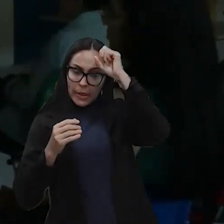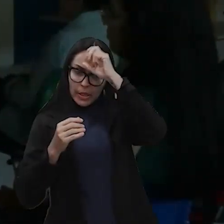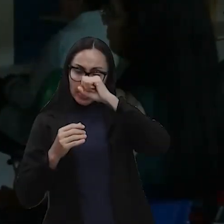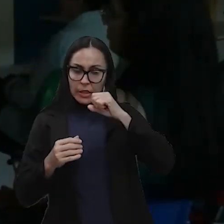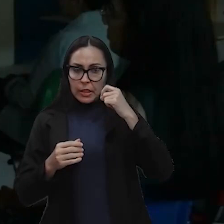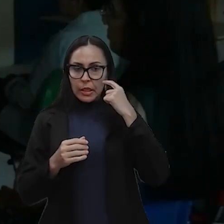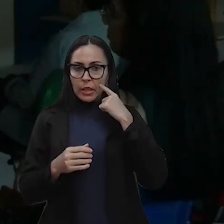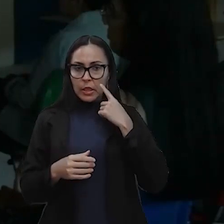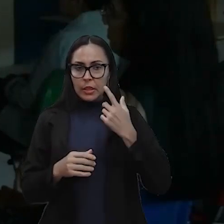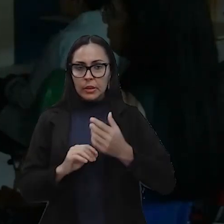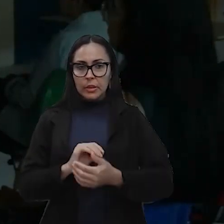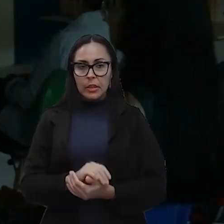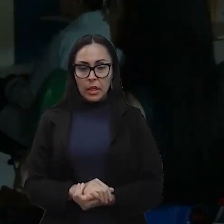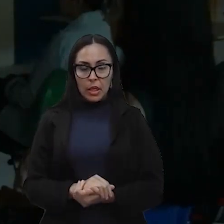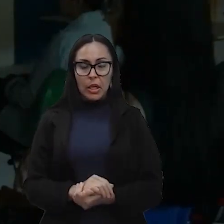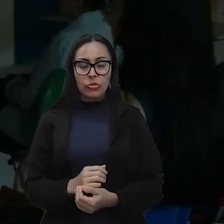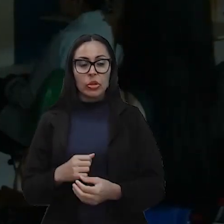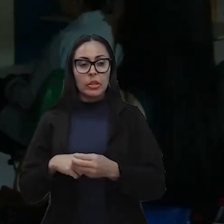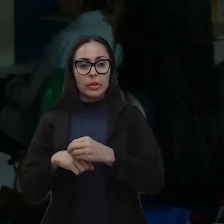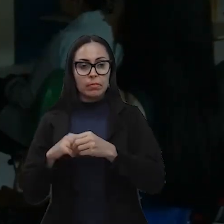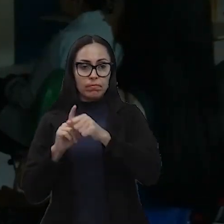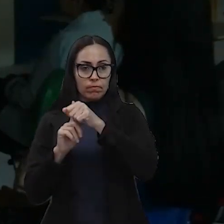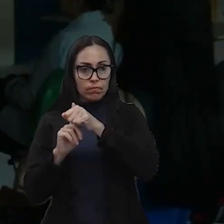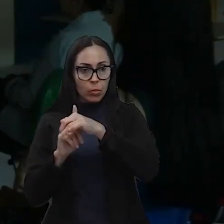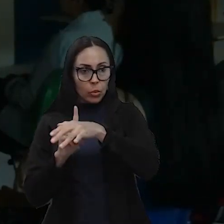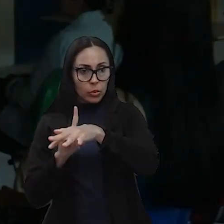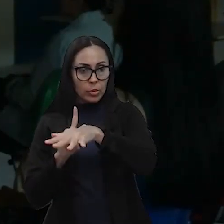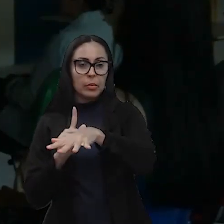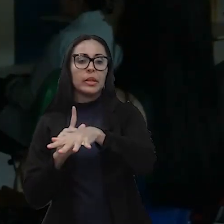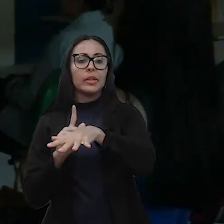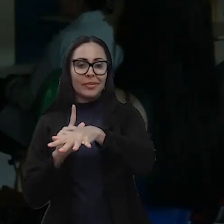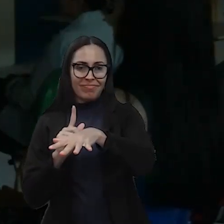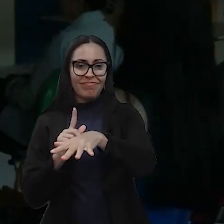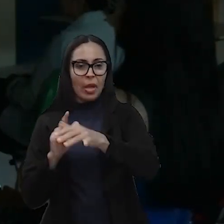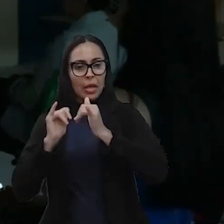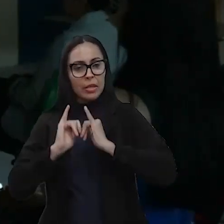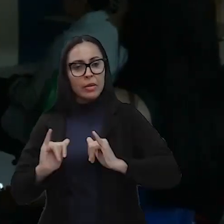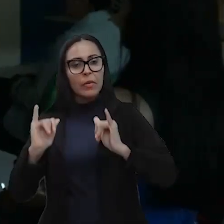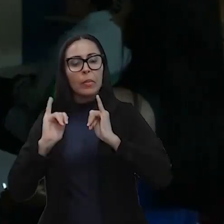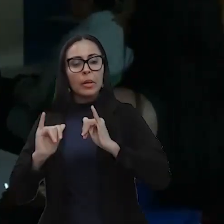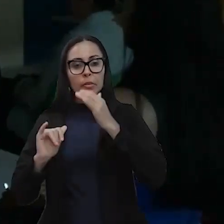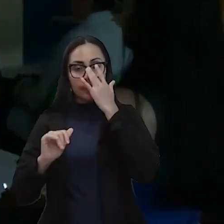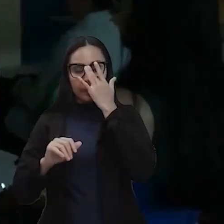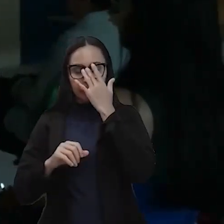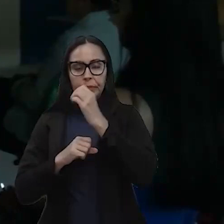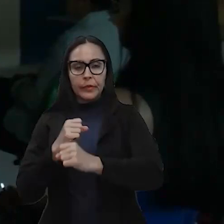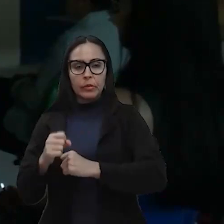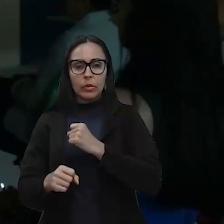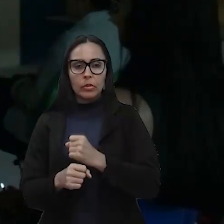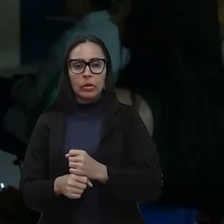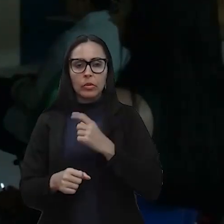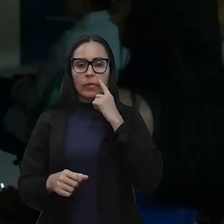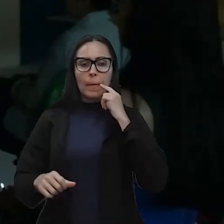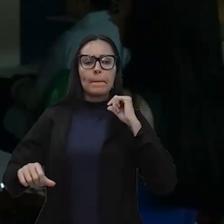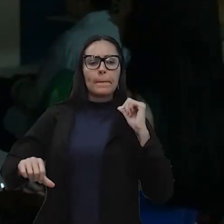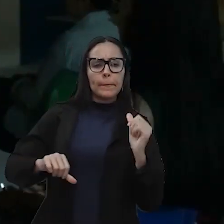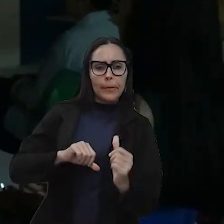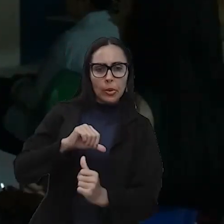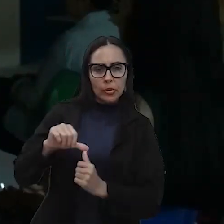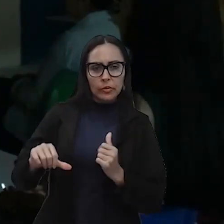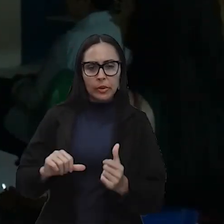realmente multiplique essas informações, né, que anualmente vem mudando, vem modificando. E aí, o último